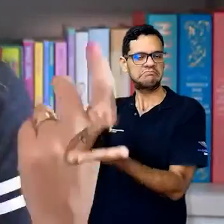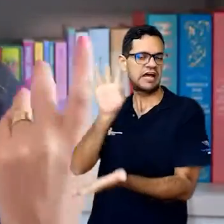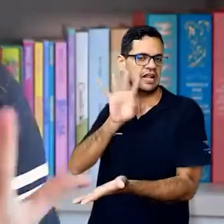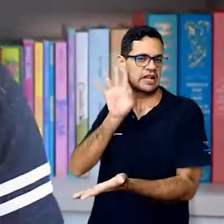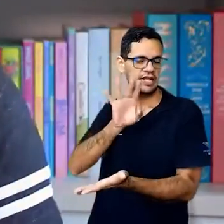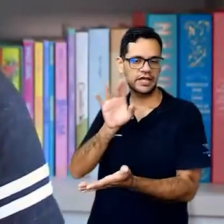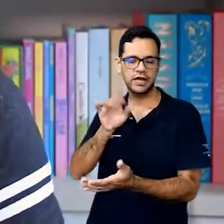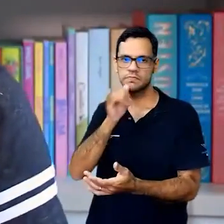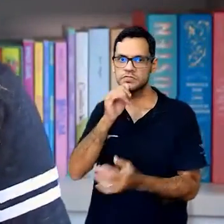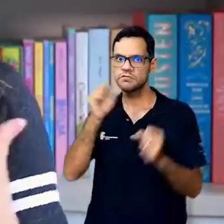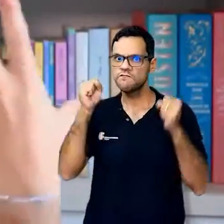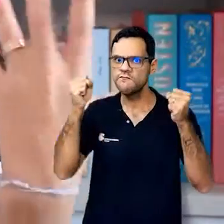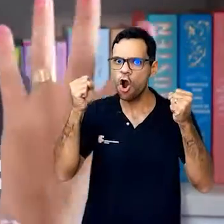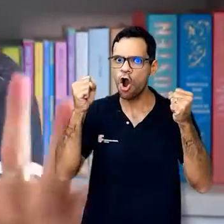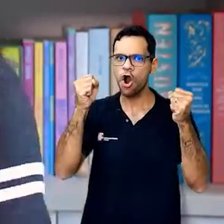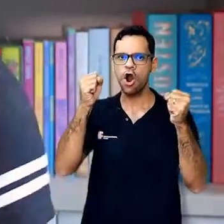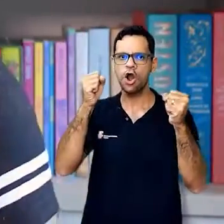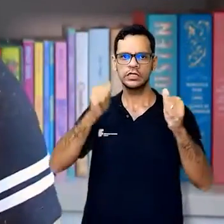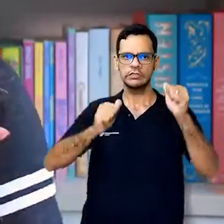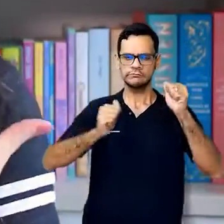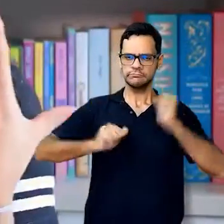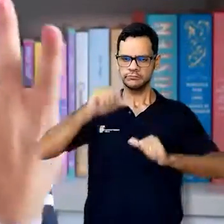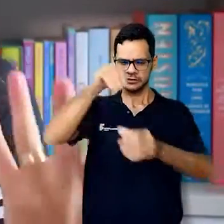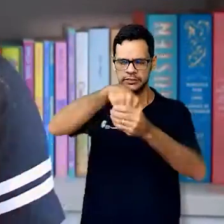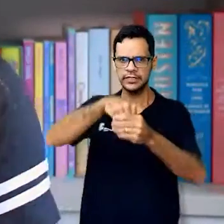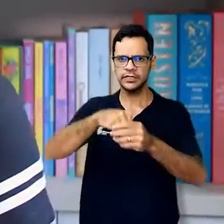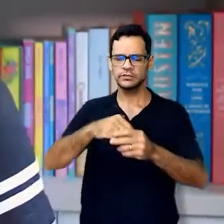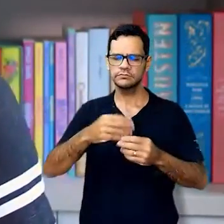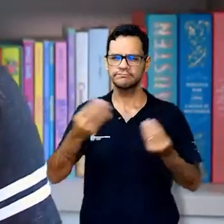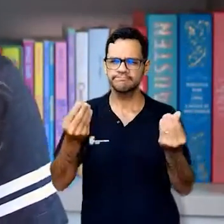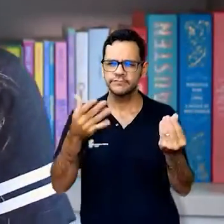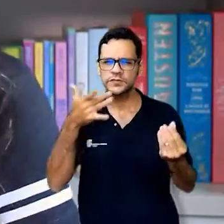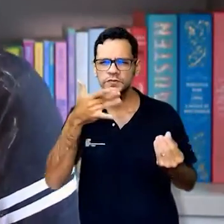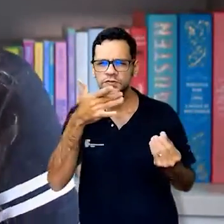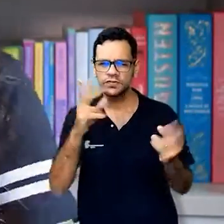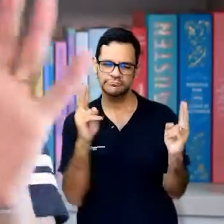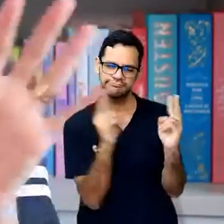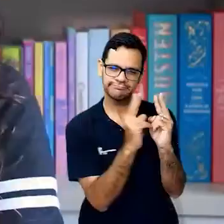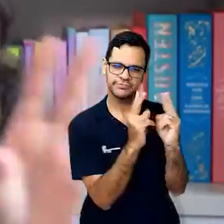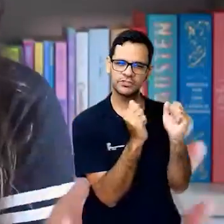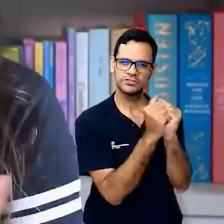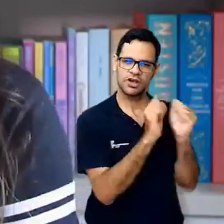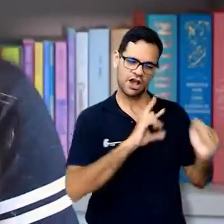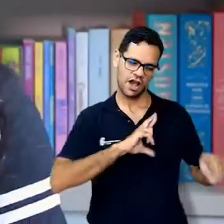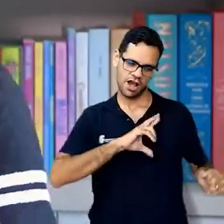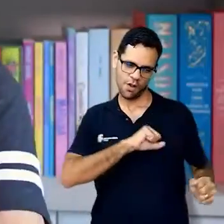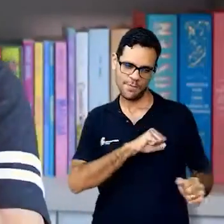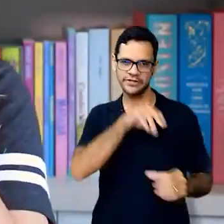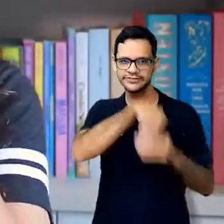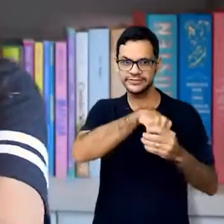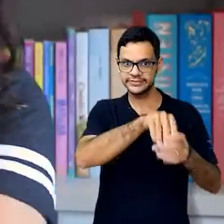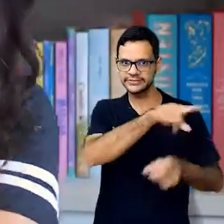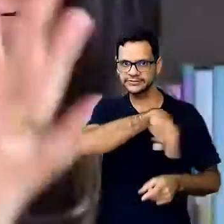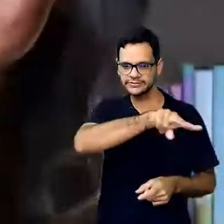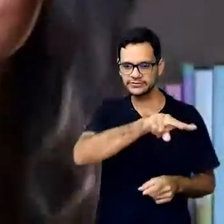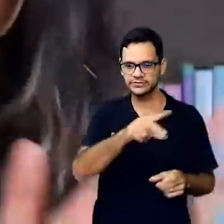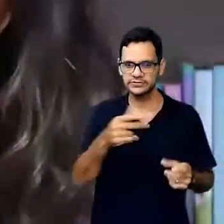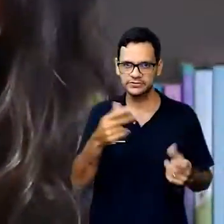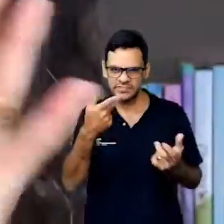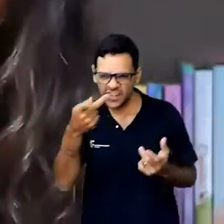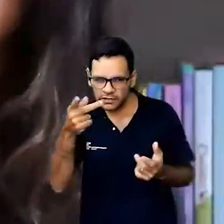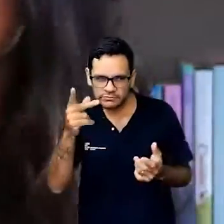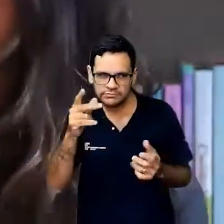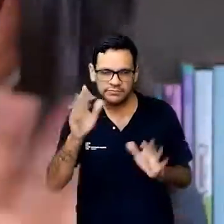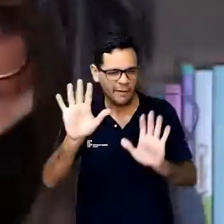original. E traz personagens muito fortes, com uma dinâmica, assim, muito gostosa de ler, sabe? Tanto o par romântico da história aqui, né? Enfim,